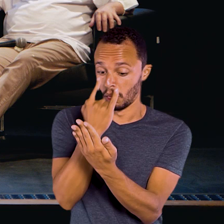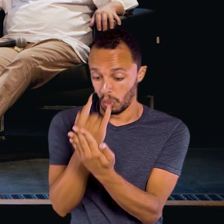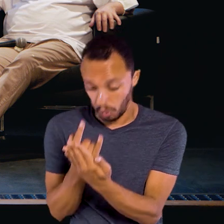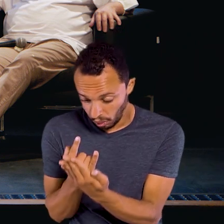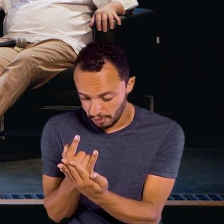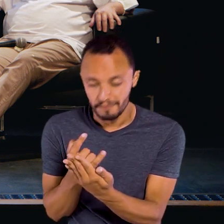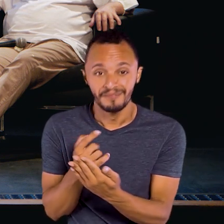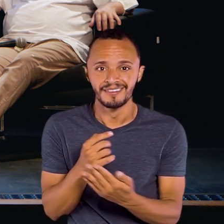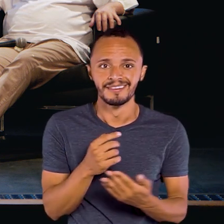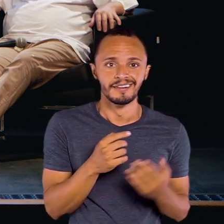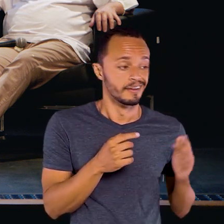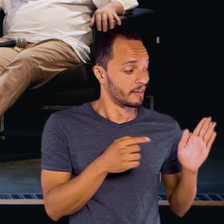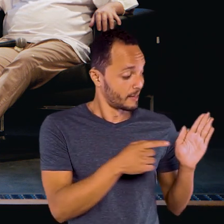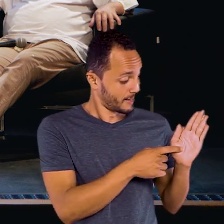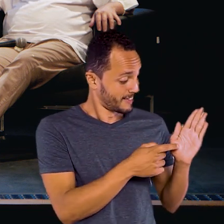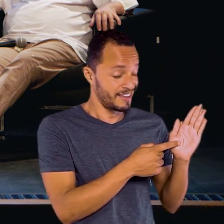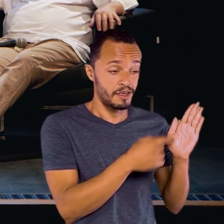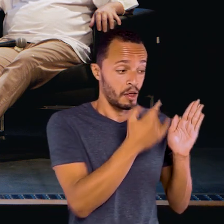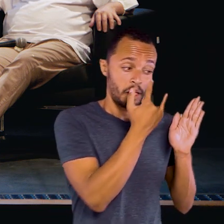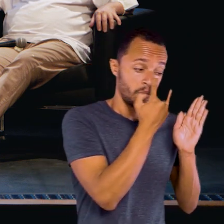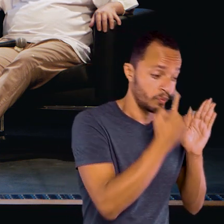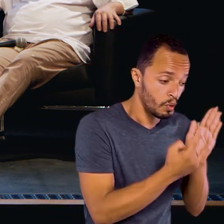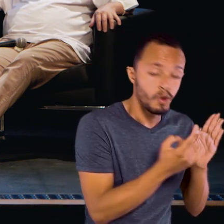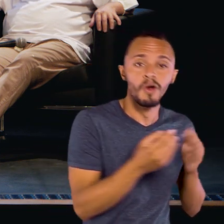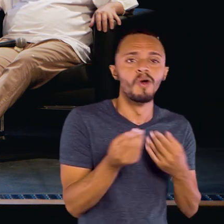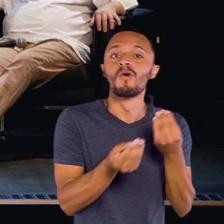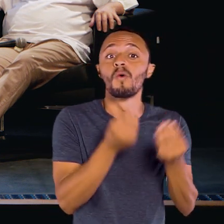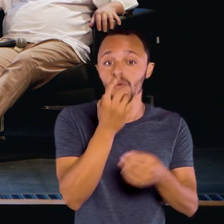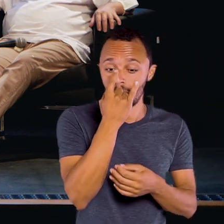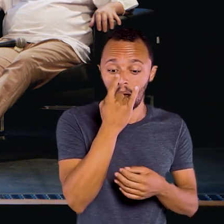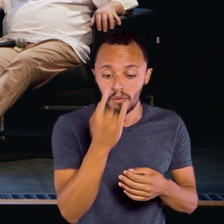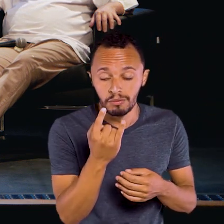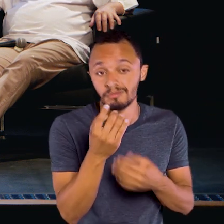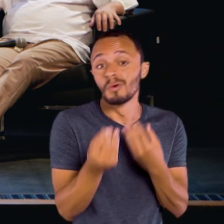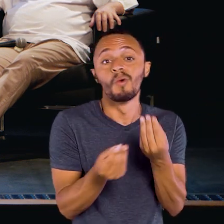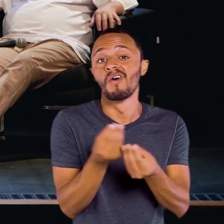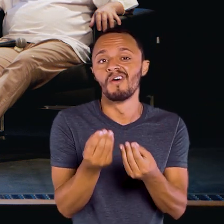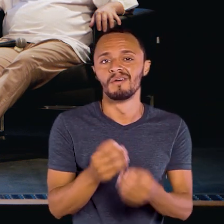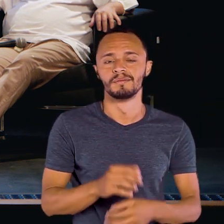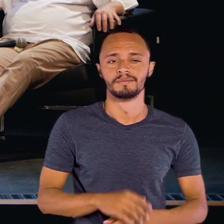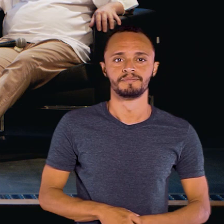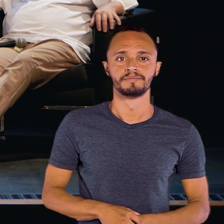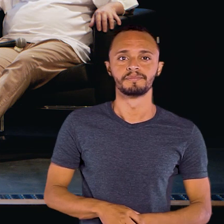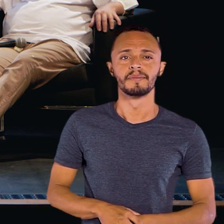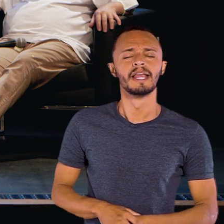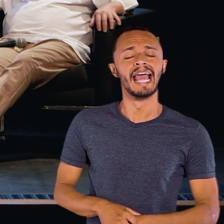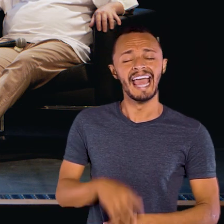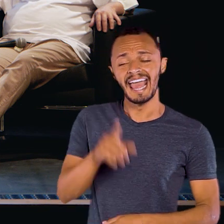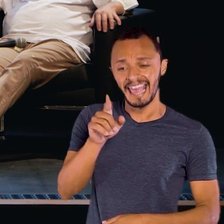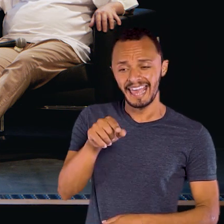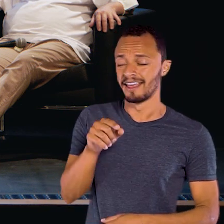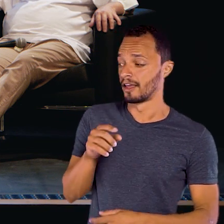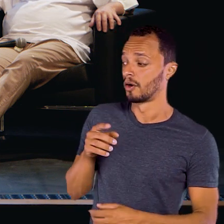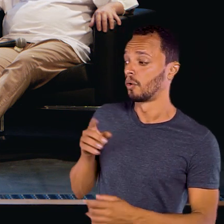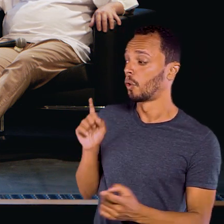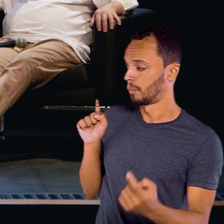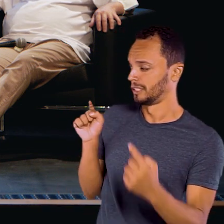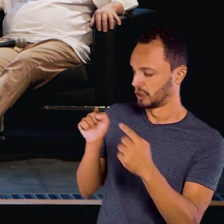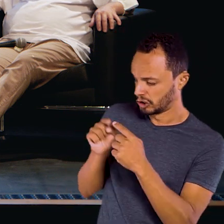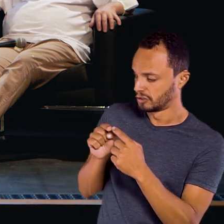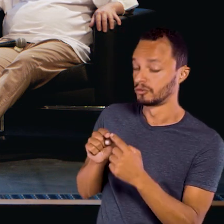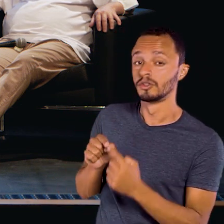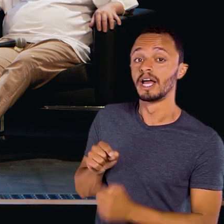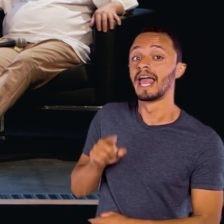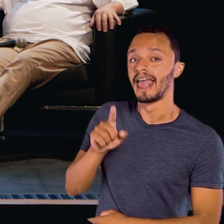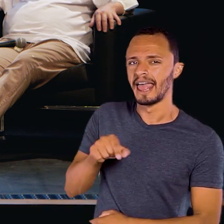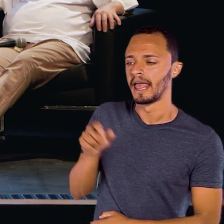né? É justamente procurando a pessoa. Eu acho que a pesquisa